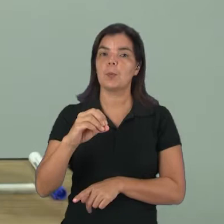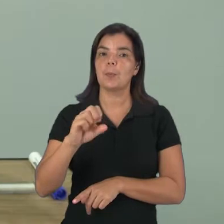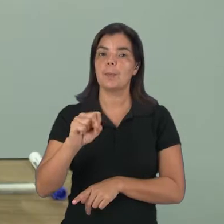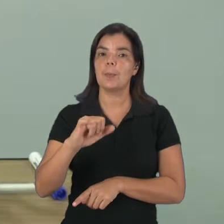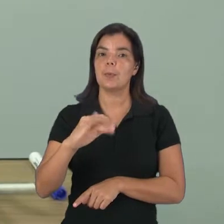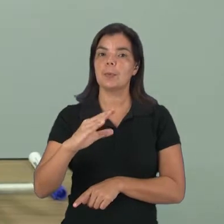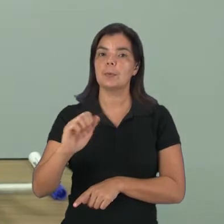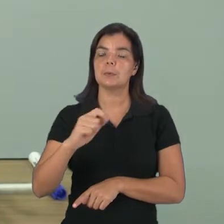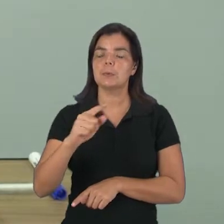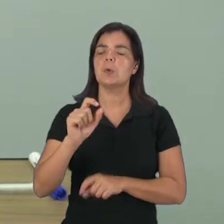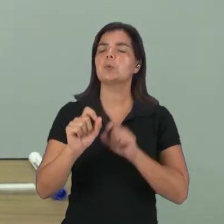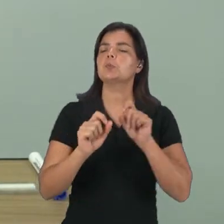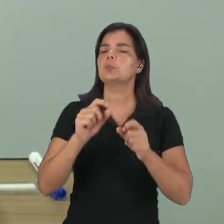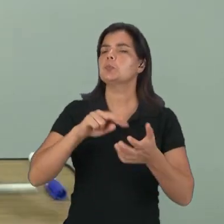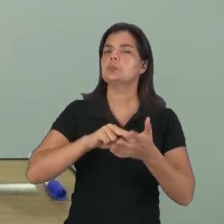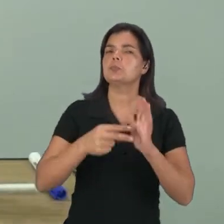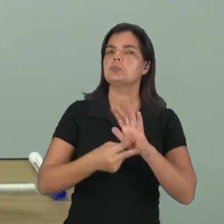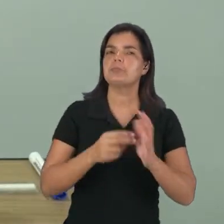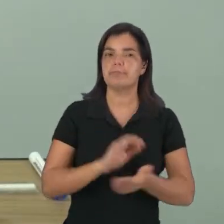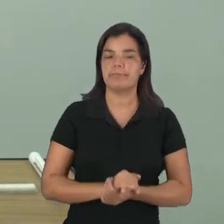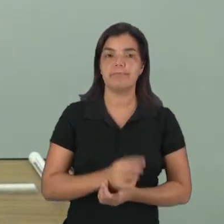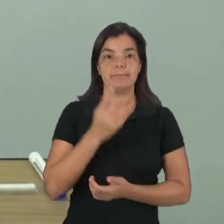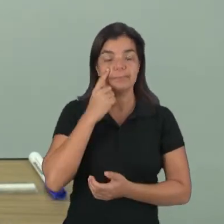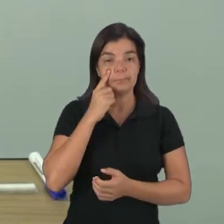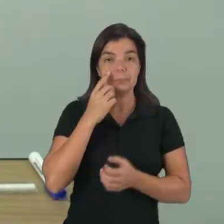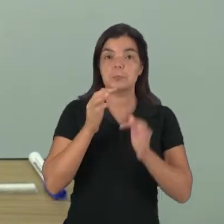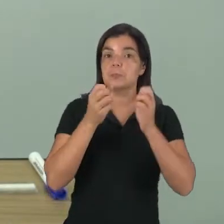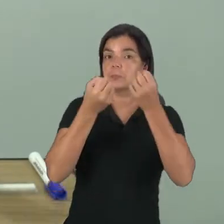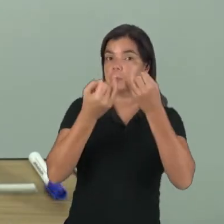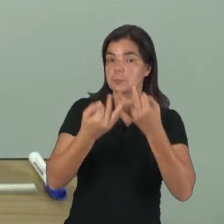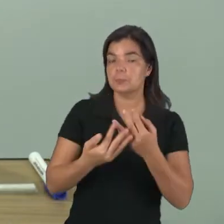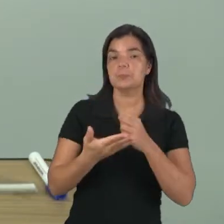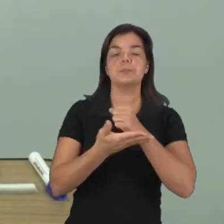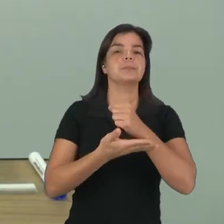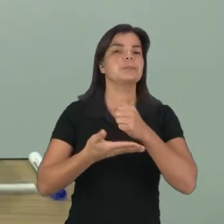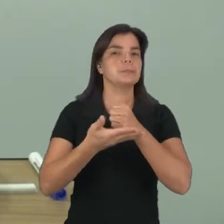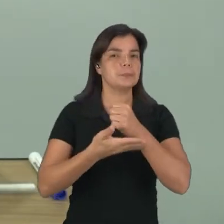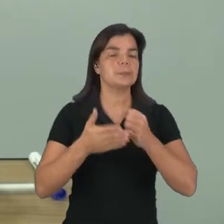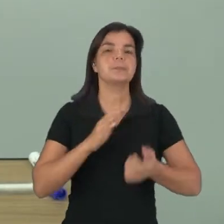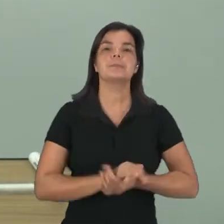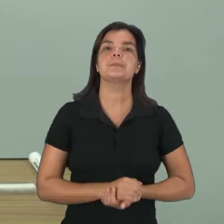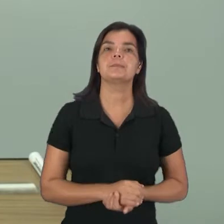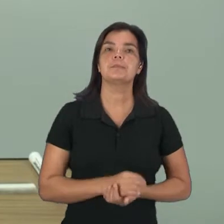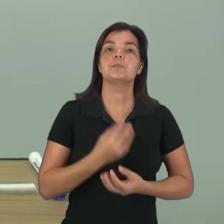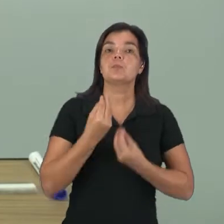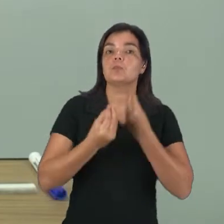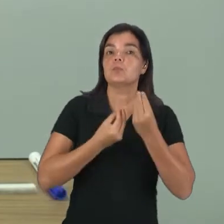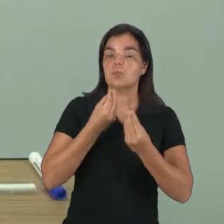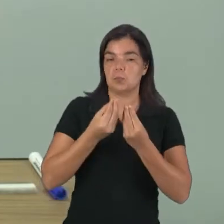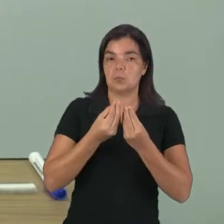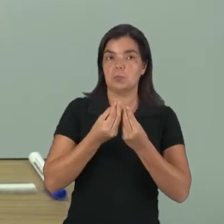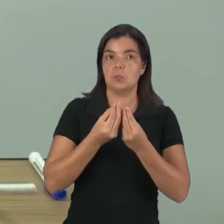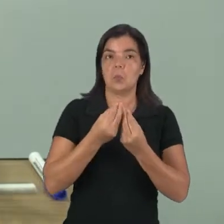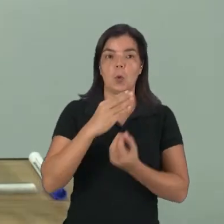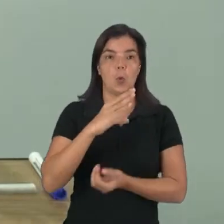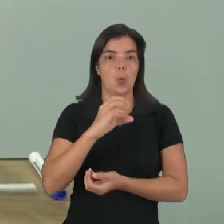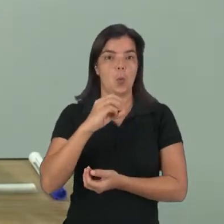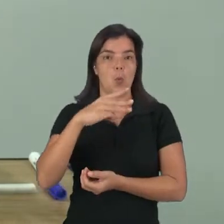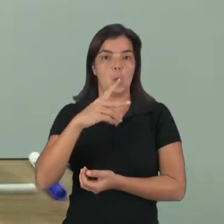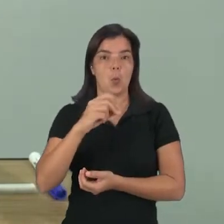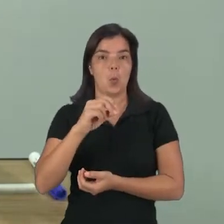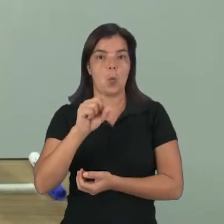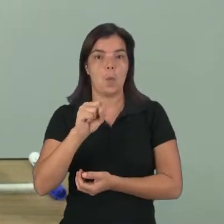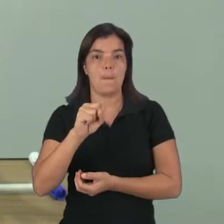que quer dizer essas palavras? Vamos a um conceito bem simples. Quando nós pensamos em compor algo, nós temos